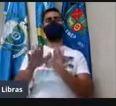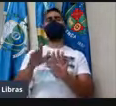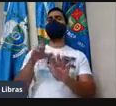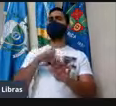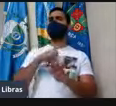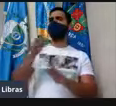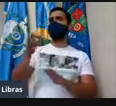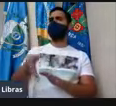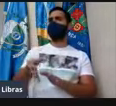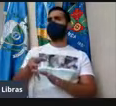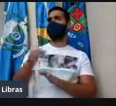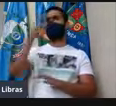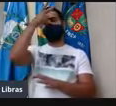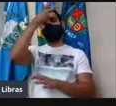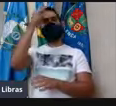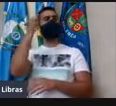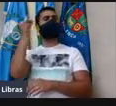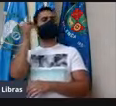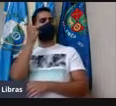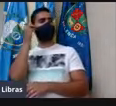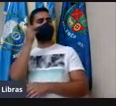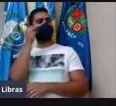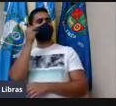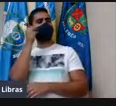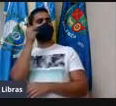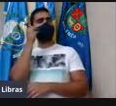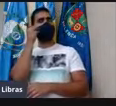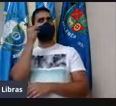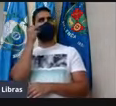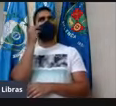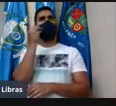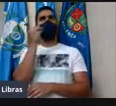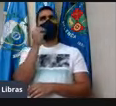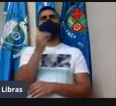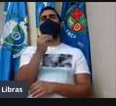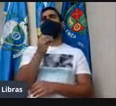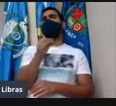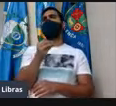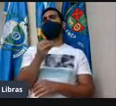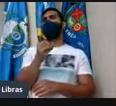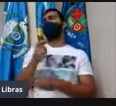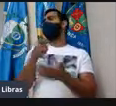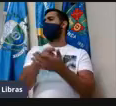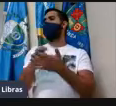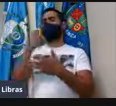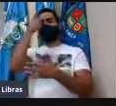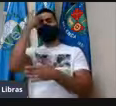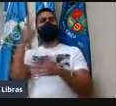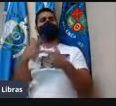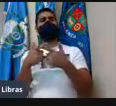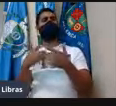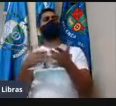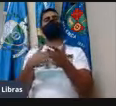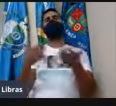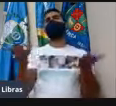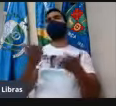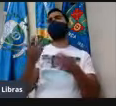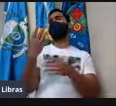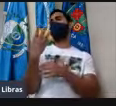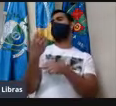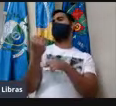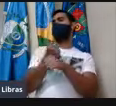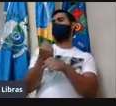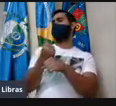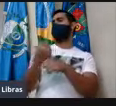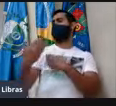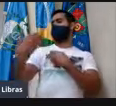certeza que o Fernandinho vai tentar, nosso prefeito vai tentar largar da melhor maneira, porque até o dia de hoje, dos 4 anos, desde quando ele